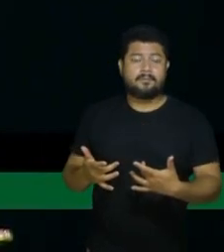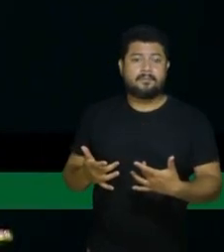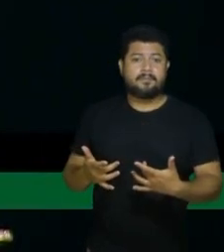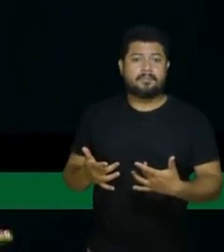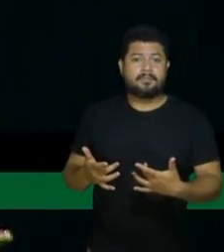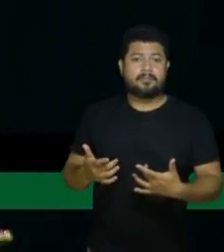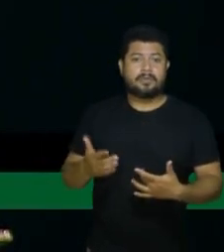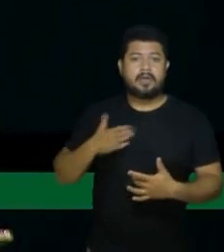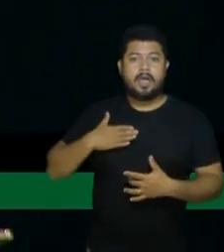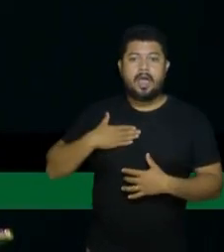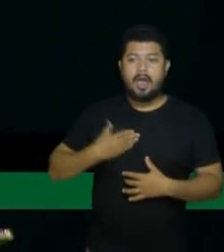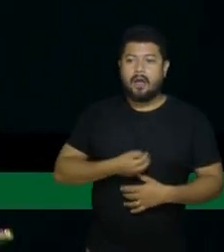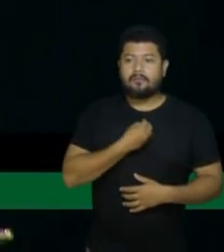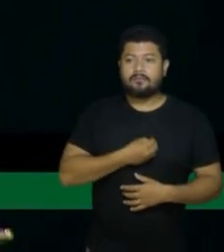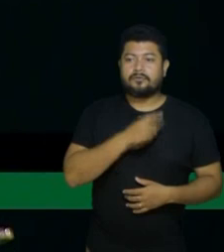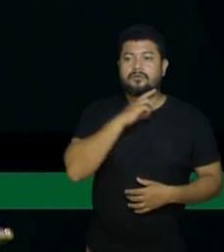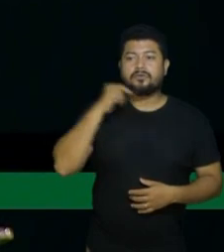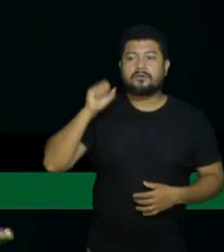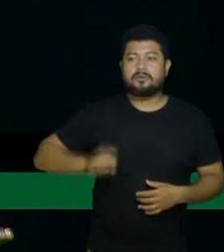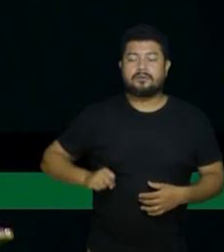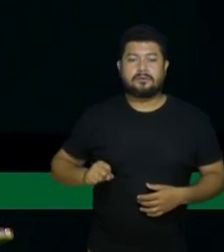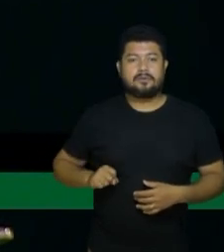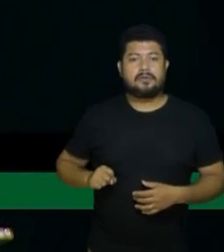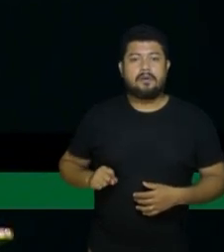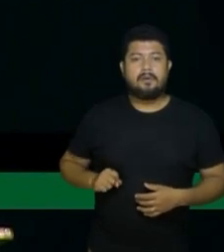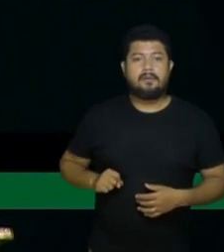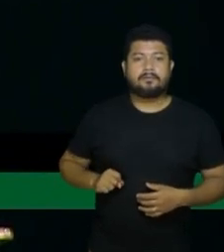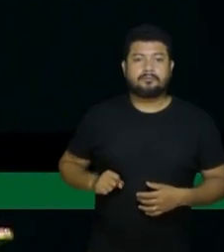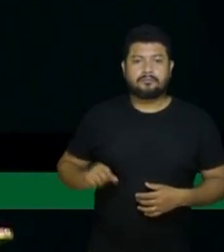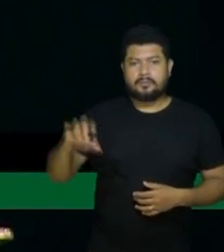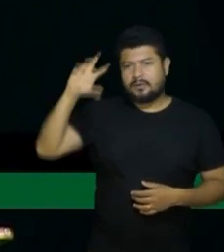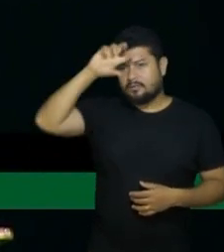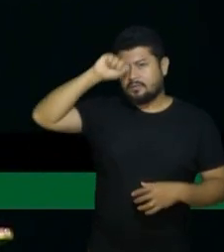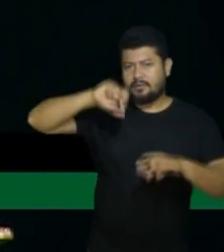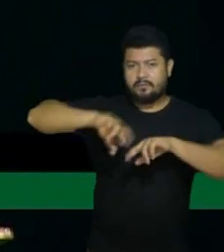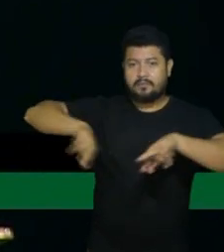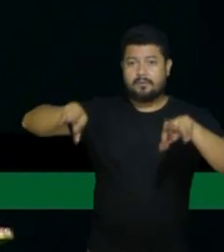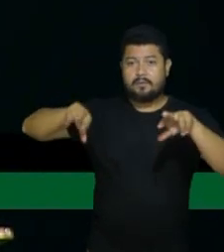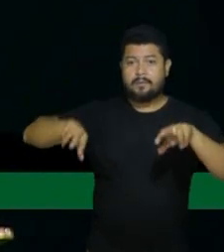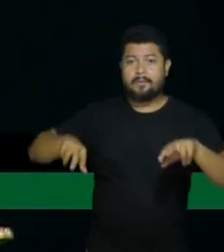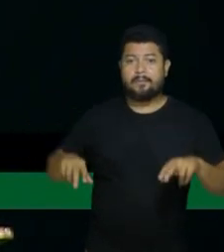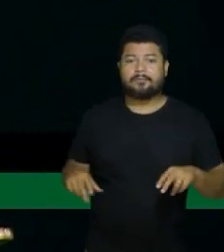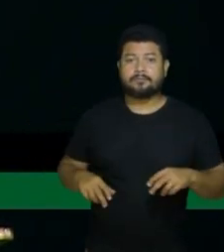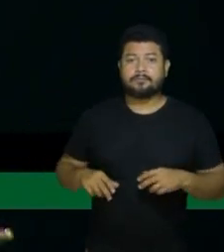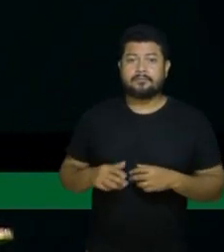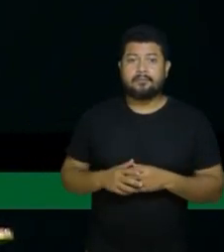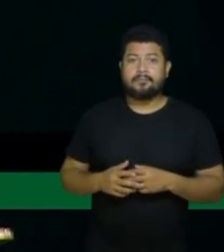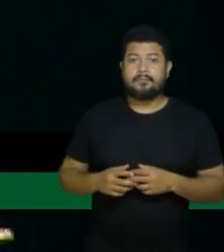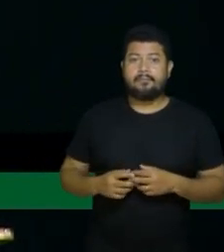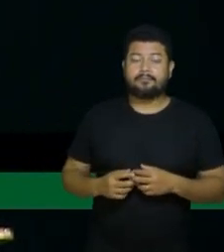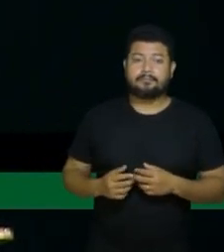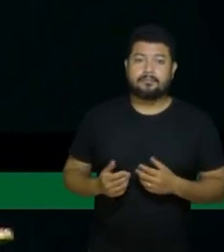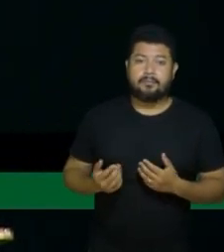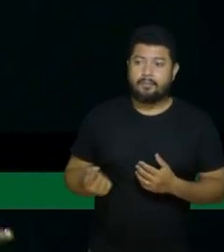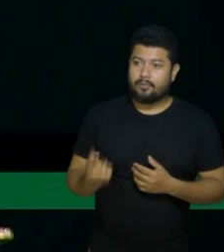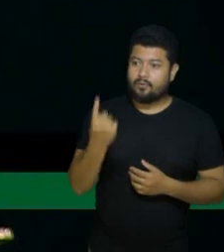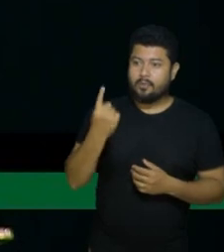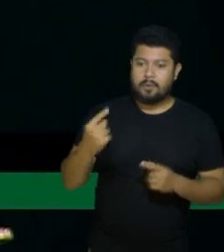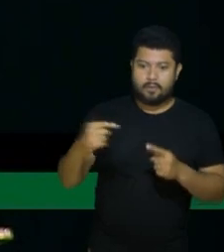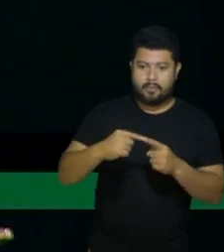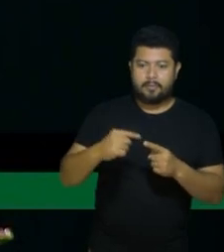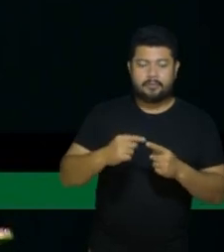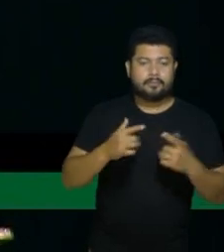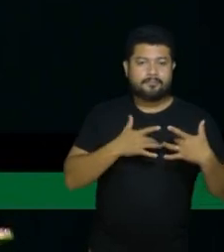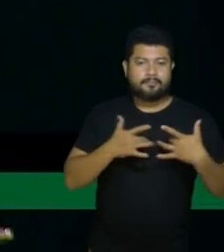Jaraguá agora mais de 40 anos tô aprendendo um monte de coisa com eles a solidariedade é umas é uma e